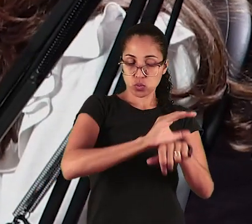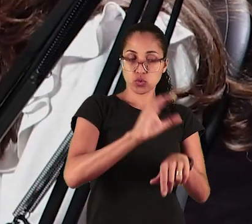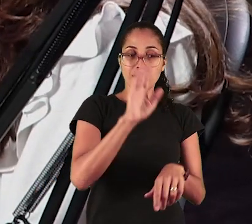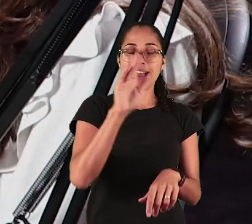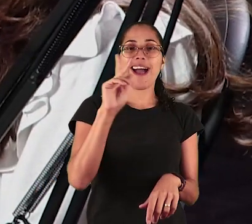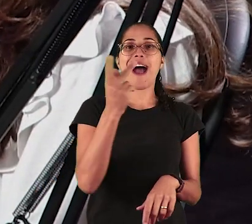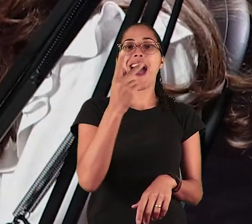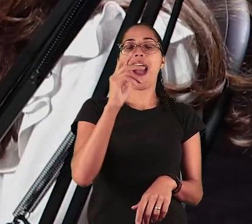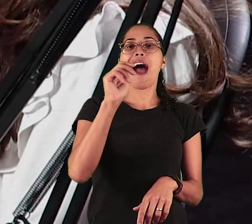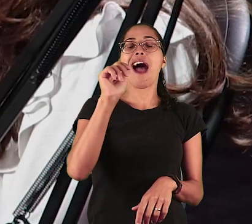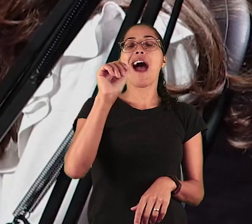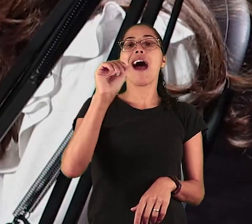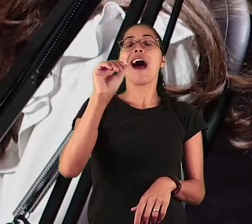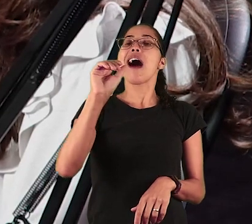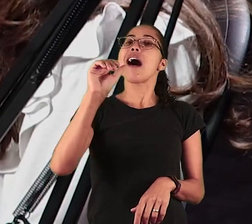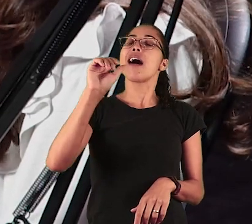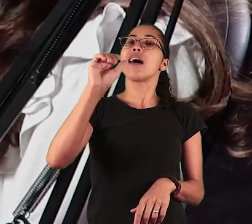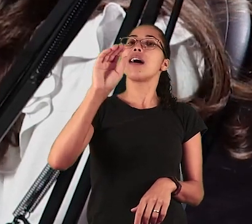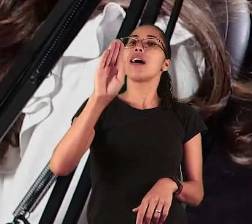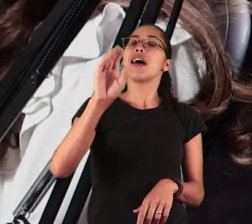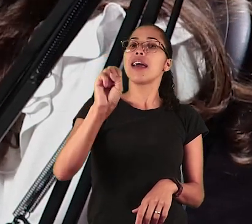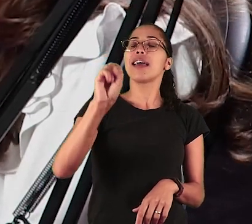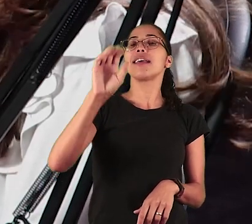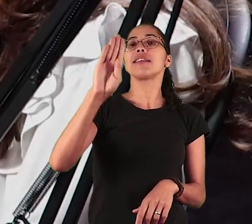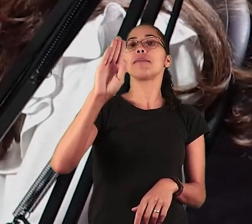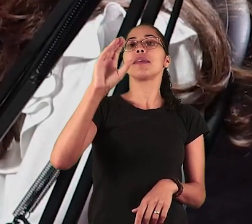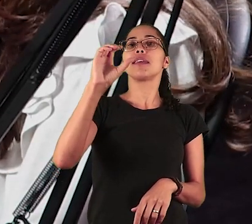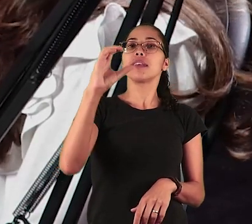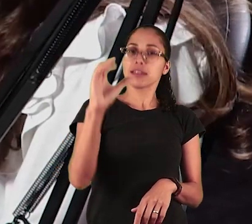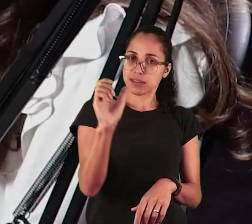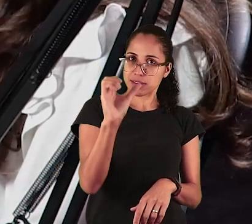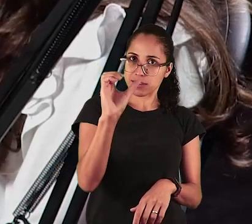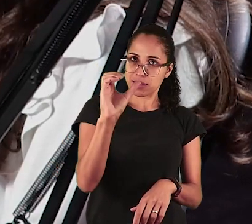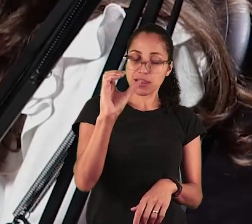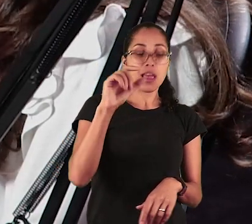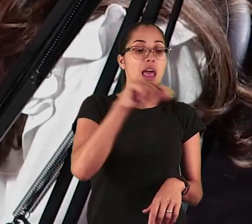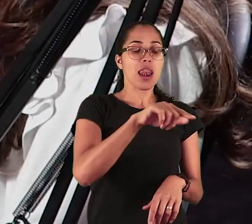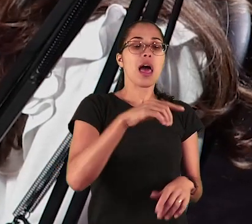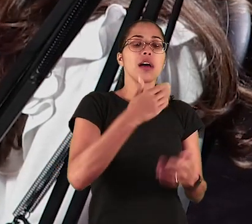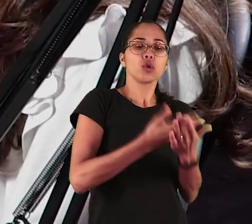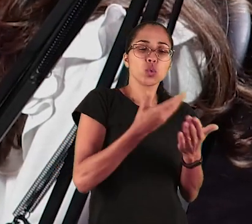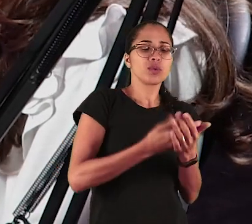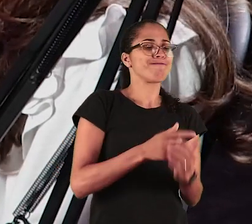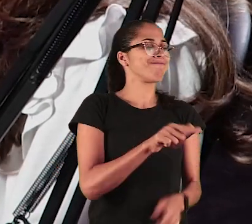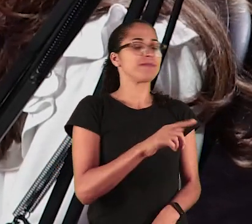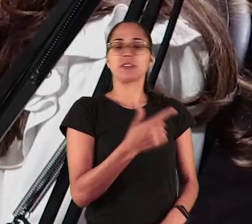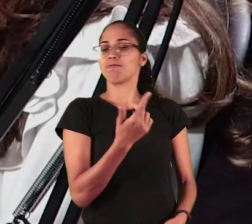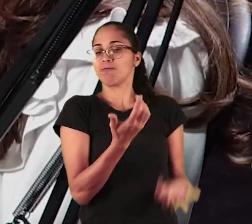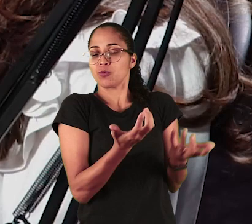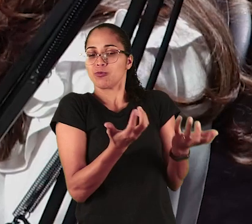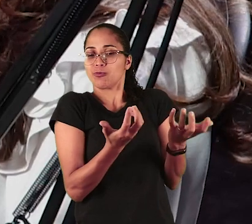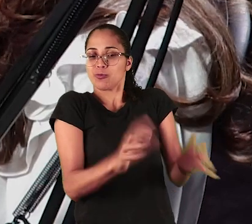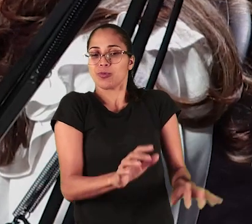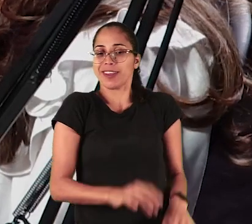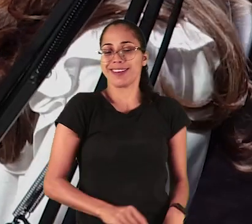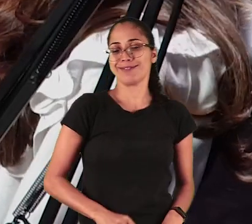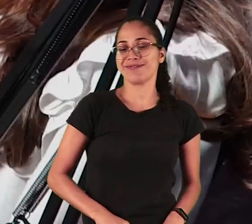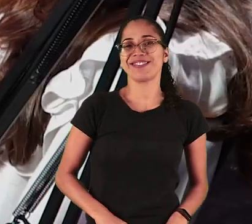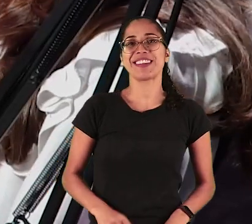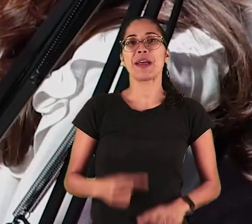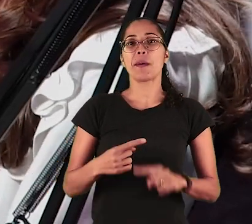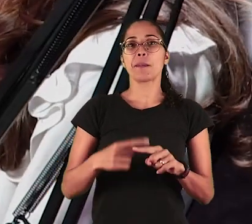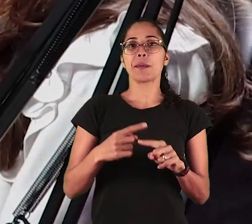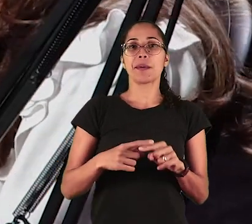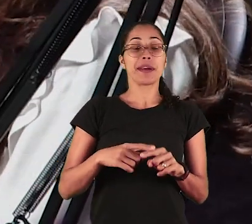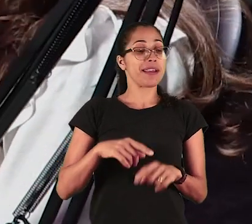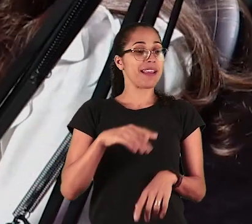tudo que eu não quero fazer Eminem tipo assim na primeira semana que eu saí lá naquele Black top de táxi Preto